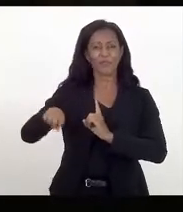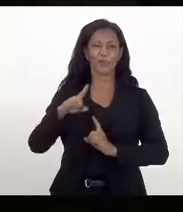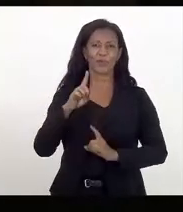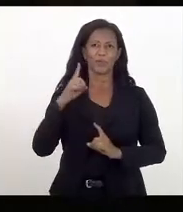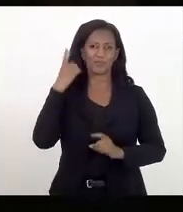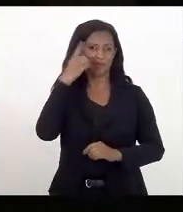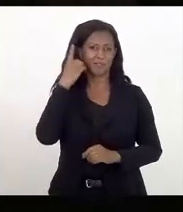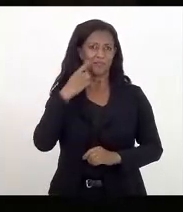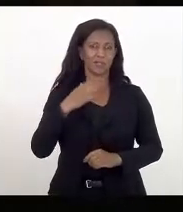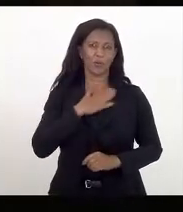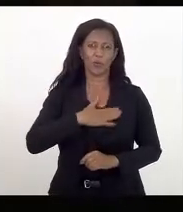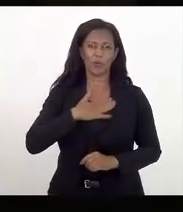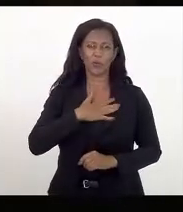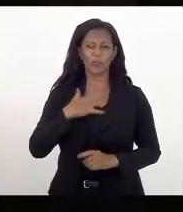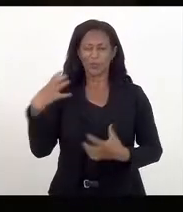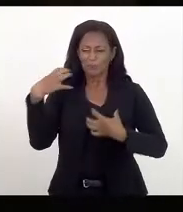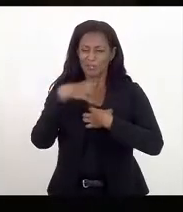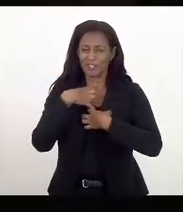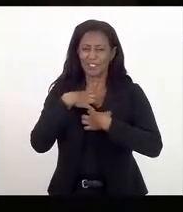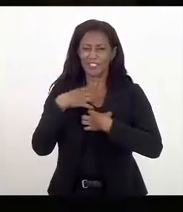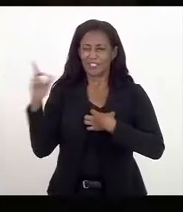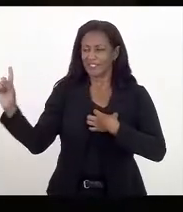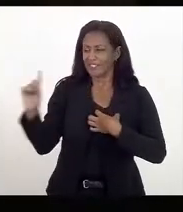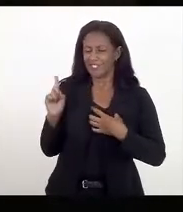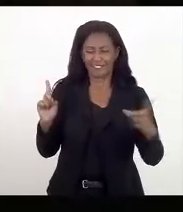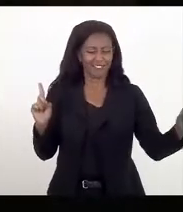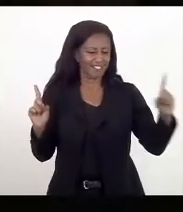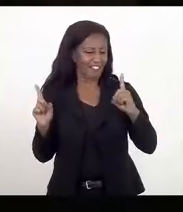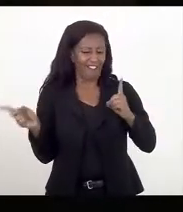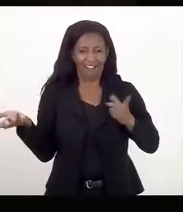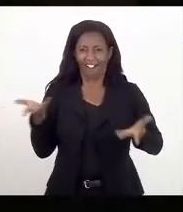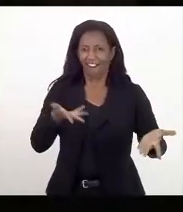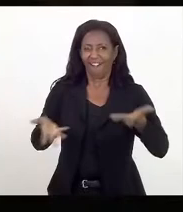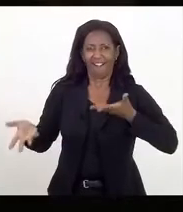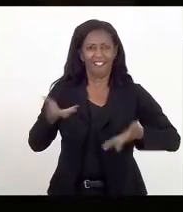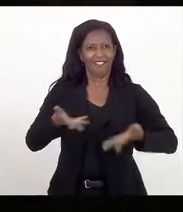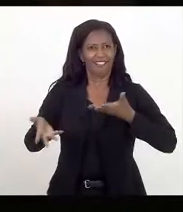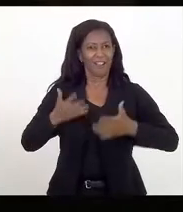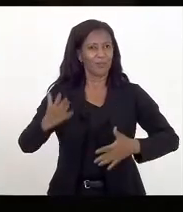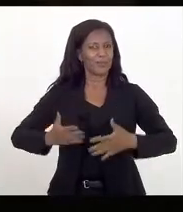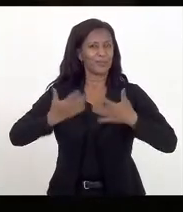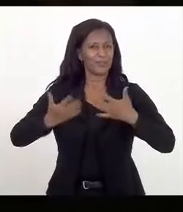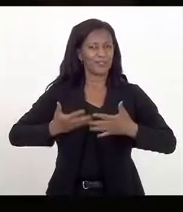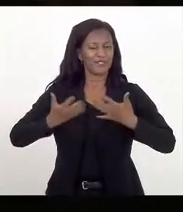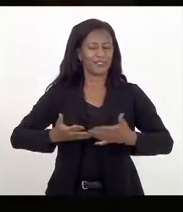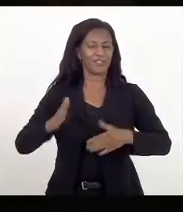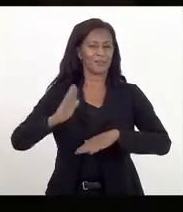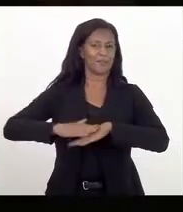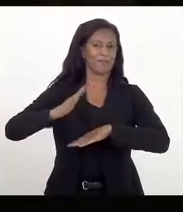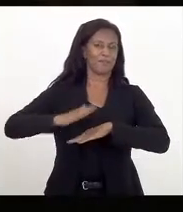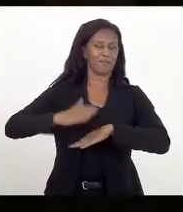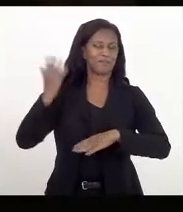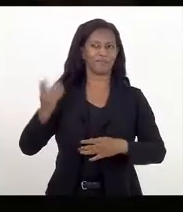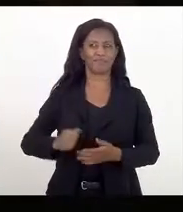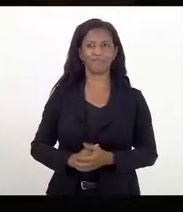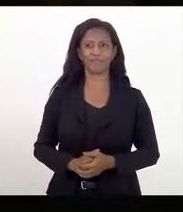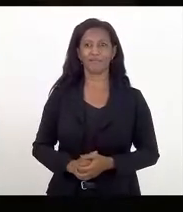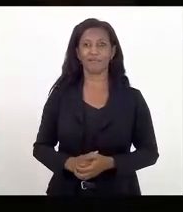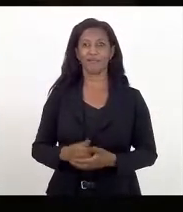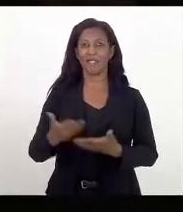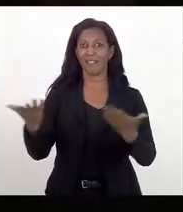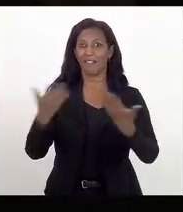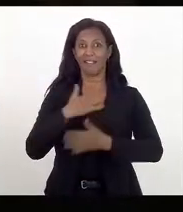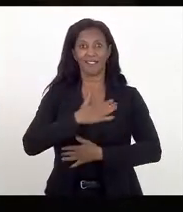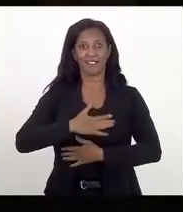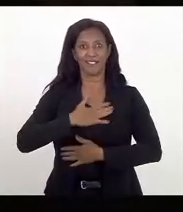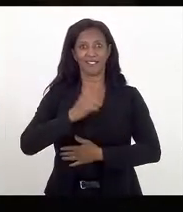aqui gostamos desse calor humano de vocês, faz parte, nos incentiva, nos estimula cada vez mais. Sejam muito bem